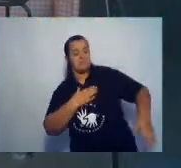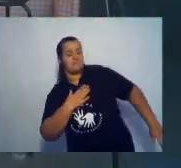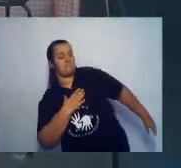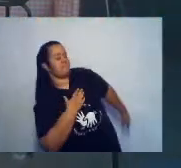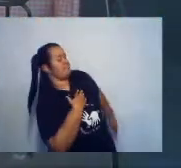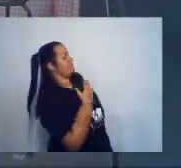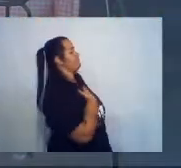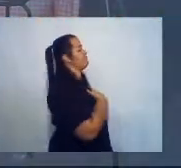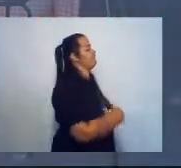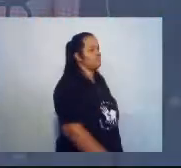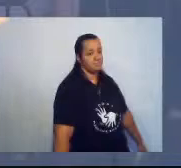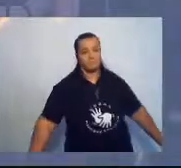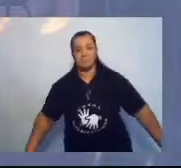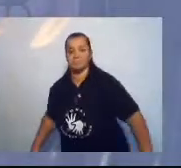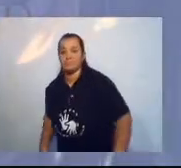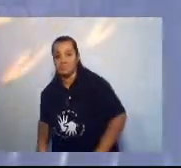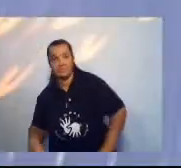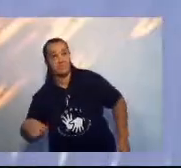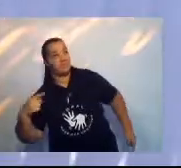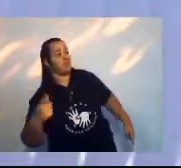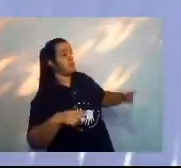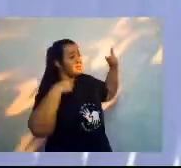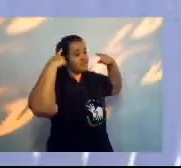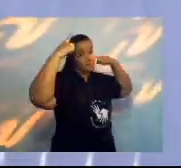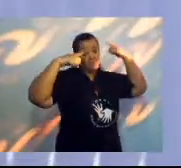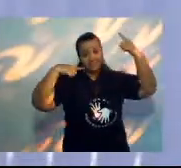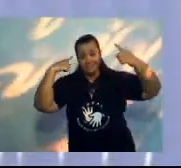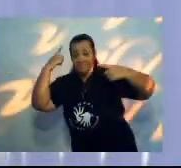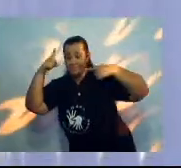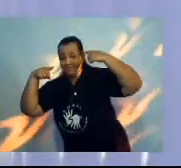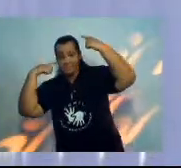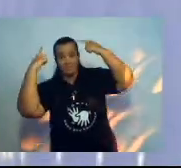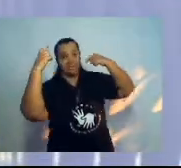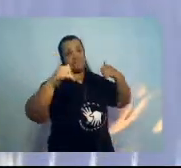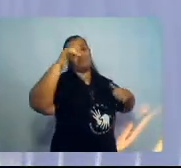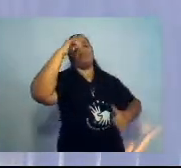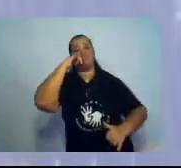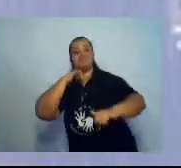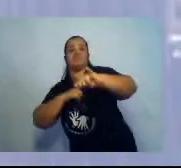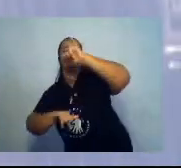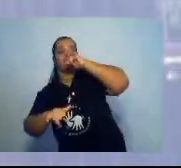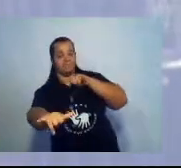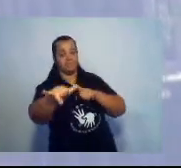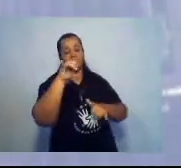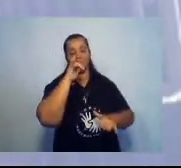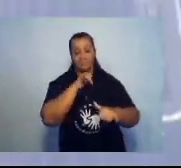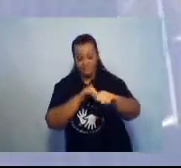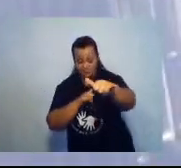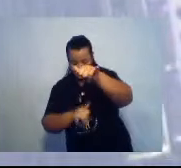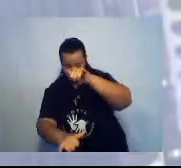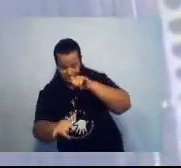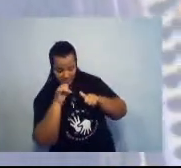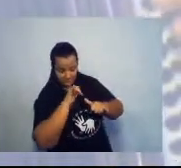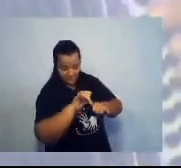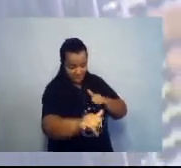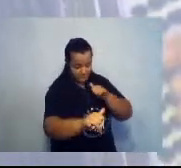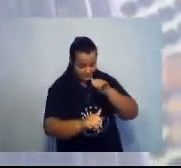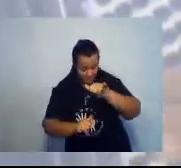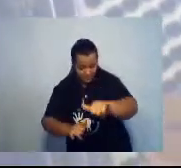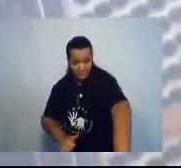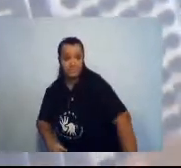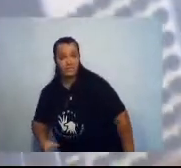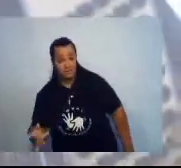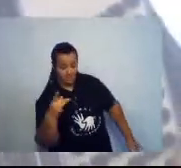não querer crescer o olho. Vem. Tá doido que eu vou fazer propaganda de